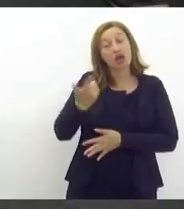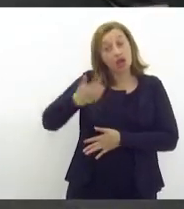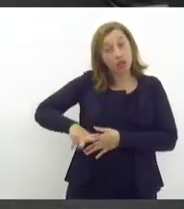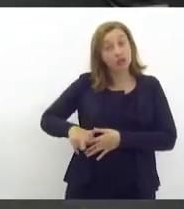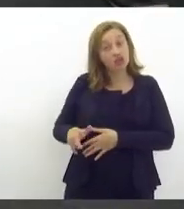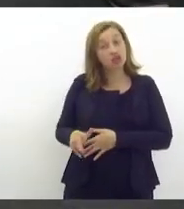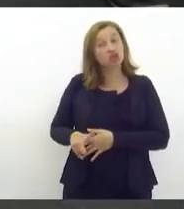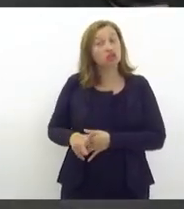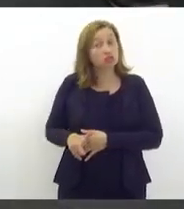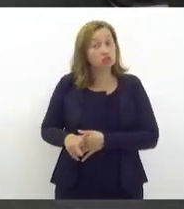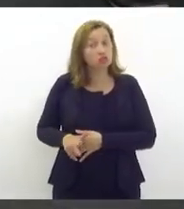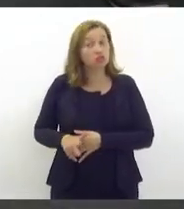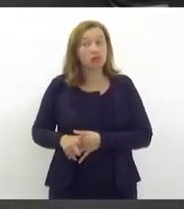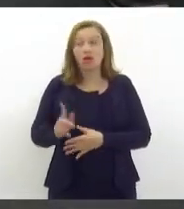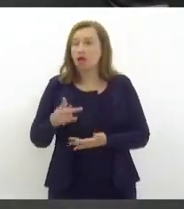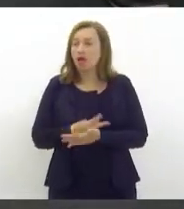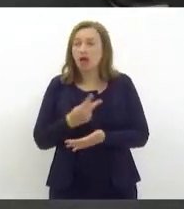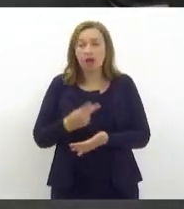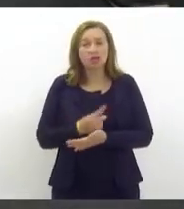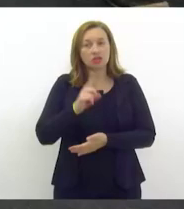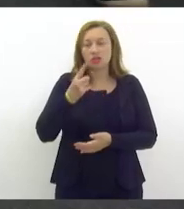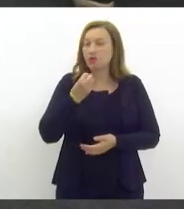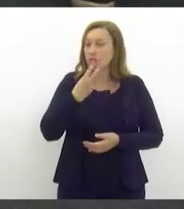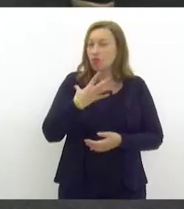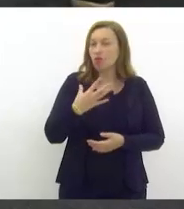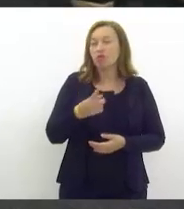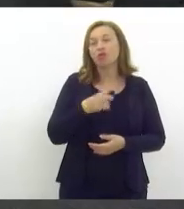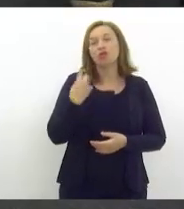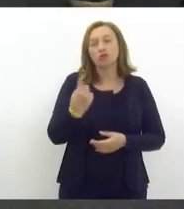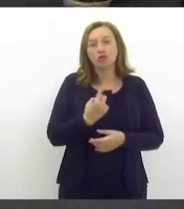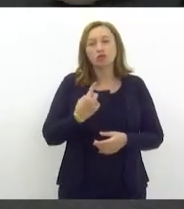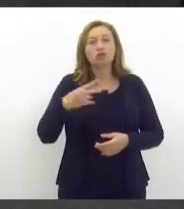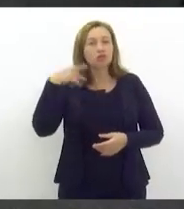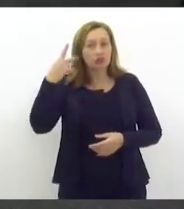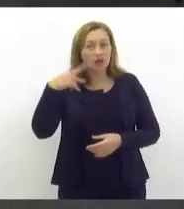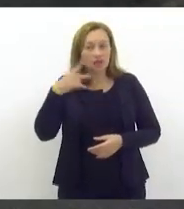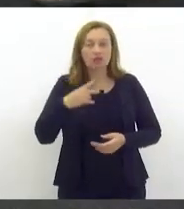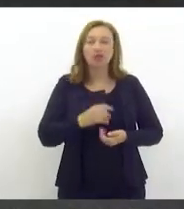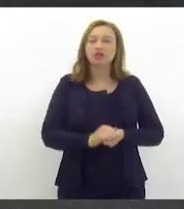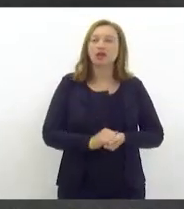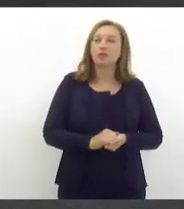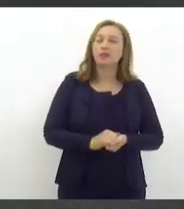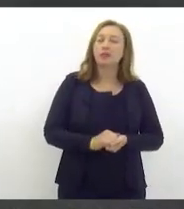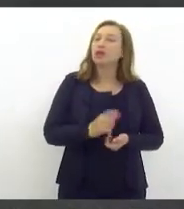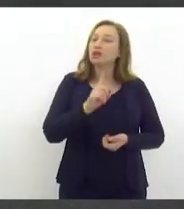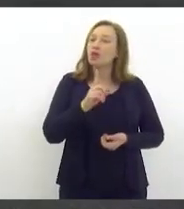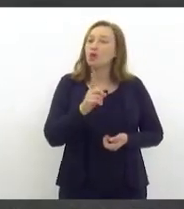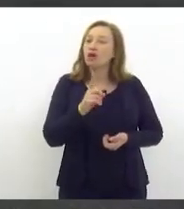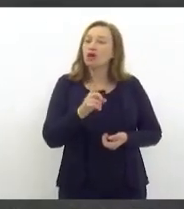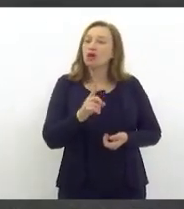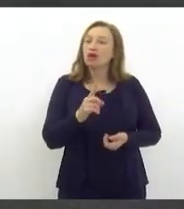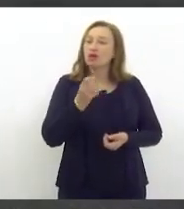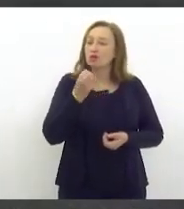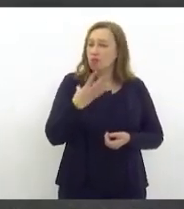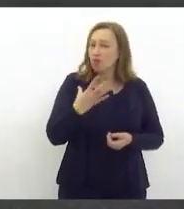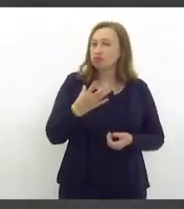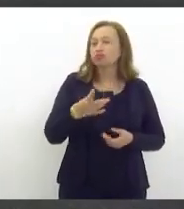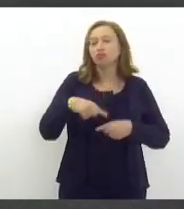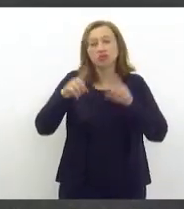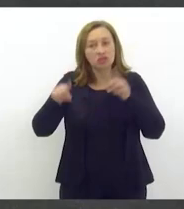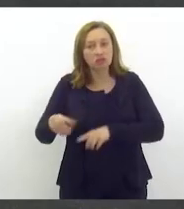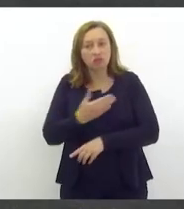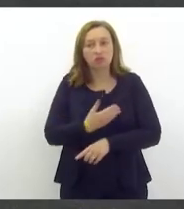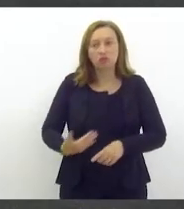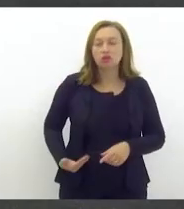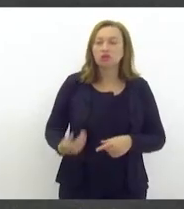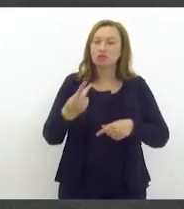de brutalidade, que não é adequado para a nossa atuação parlamentar e, especialmente, não é adequado para um servidor público no